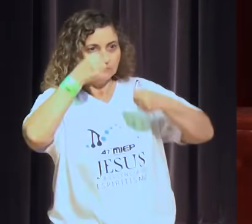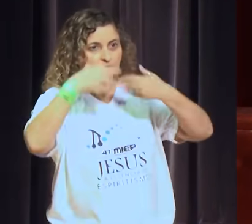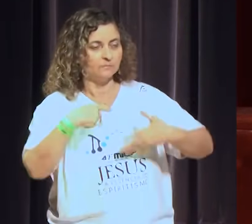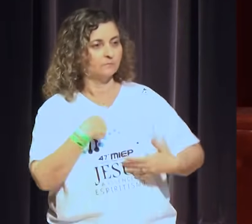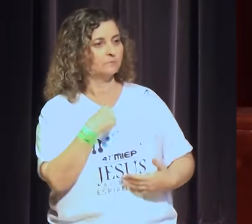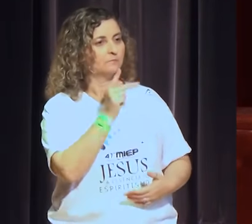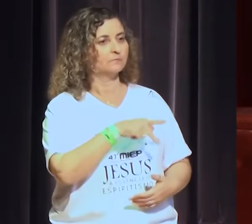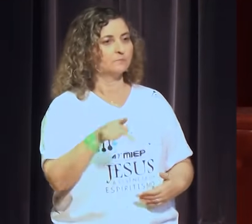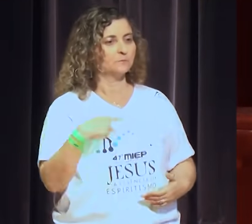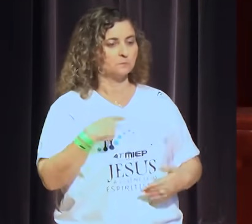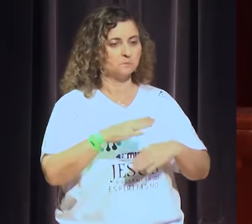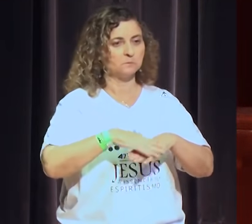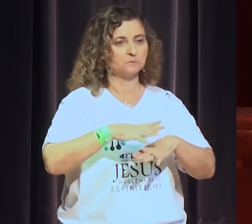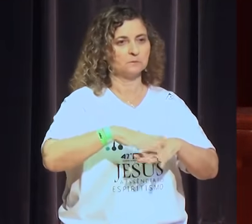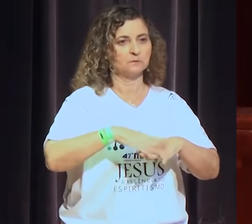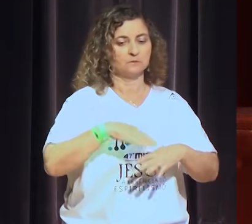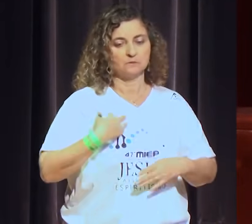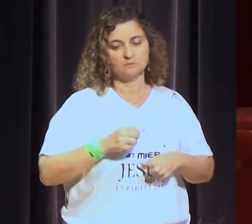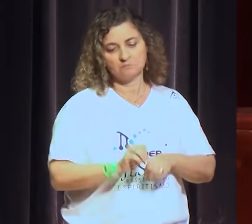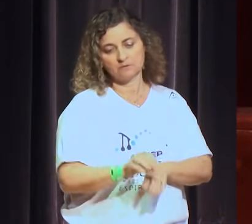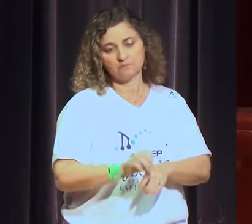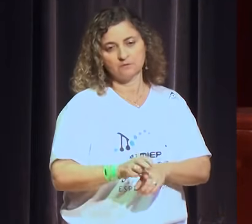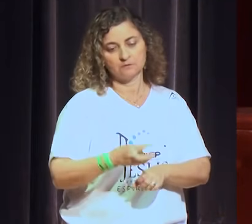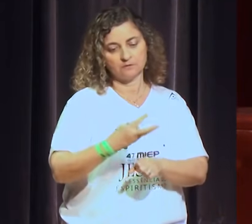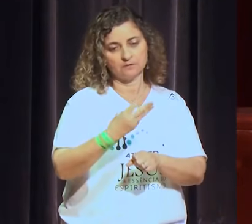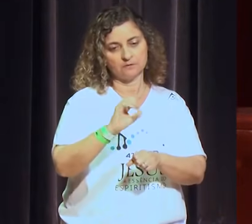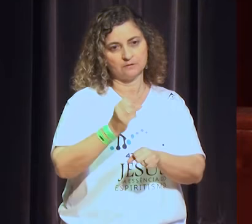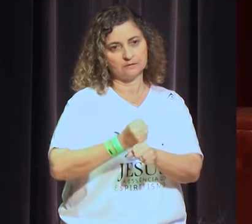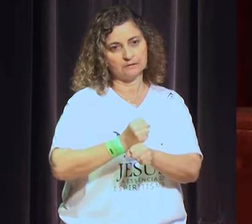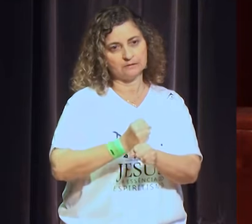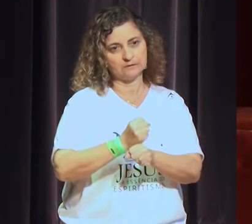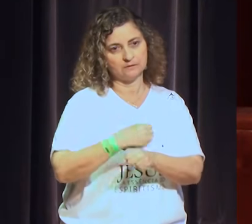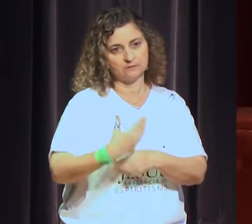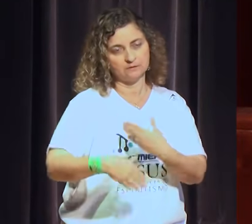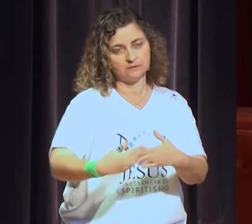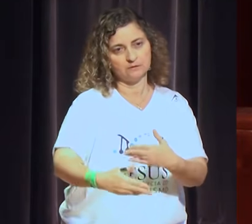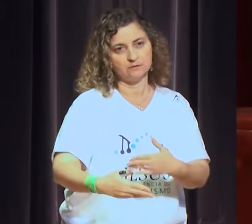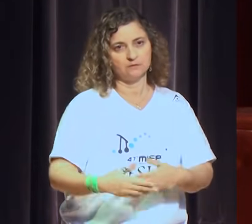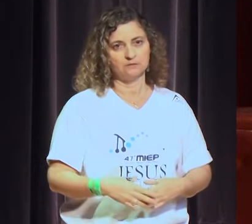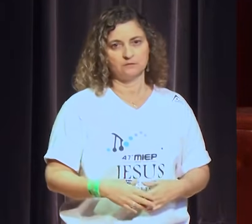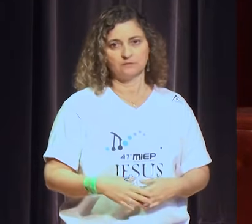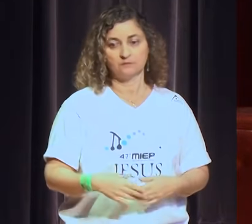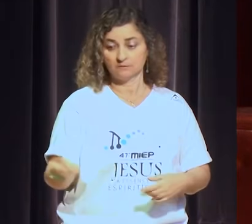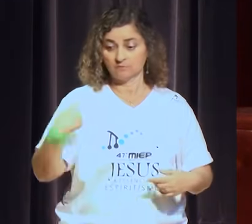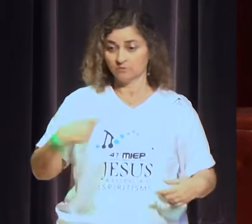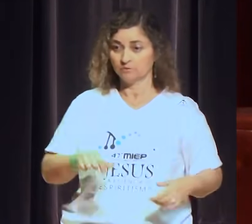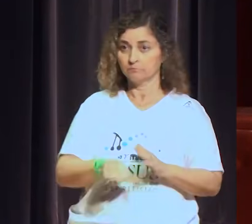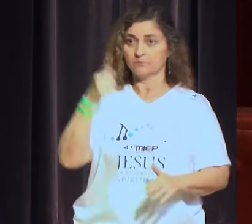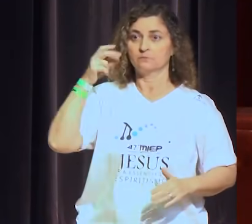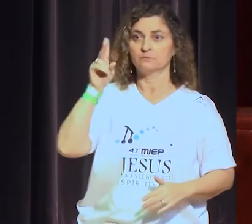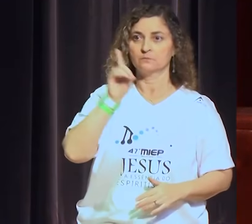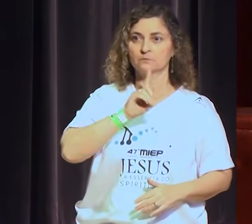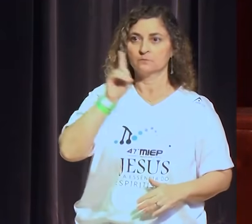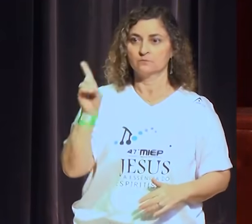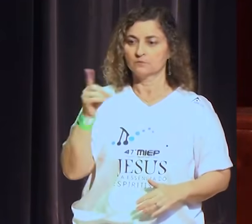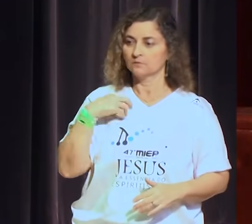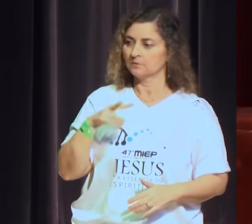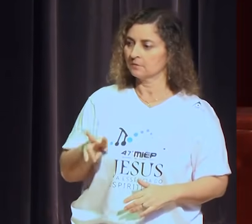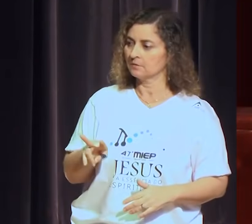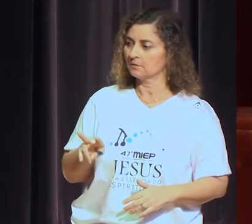Bom dia, gente, bom dia. Eu sou professor dessa matéria aqui na faculdade, leciono há 30 anos. Fala,